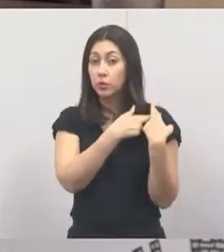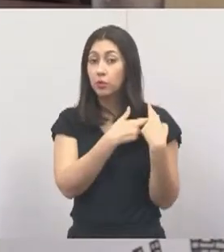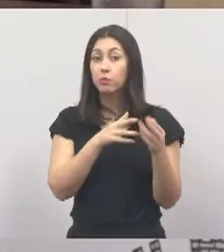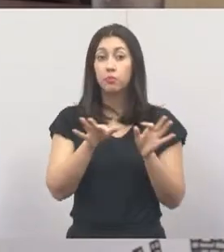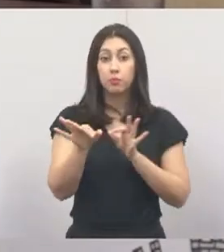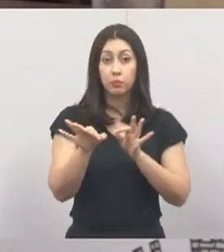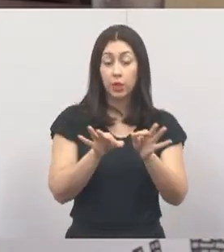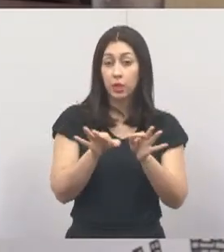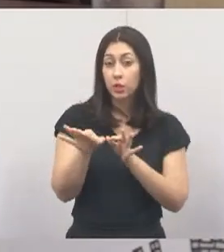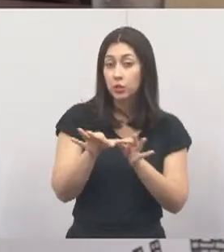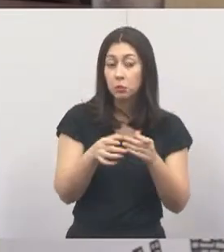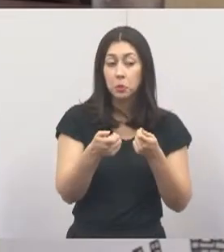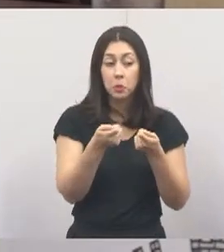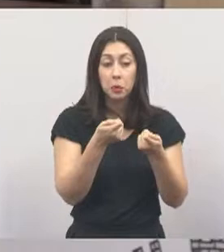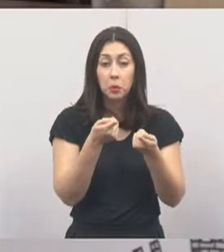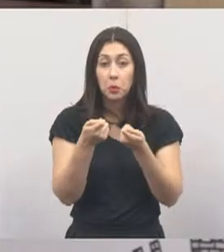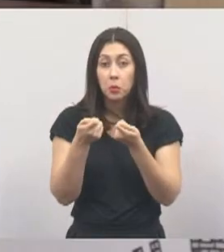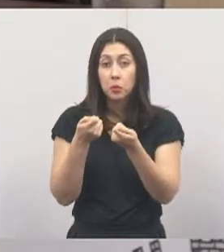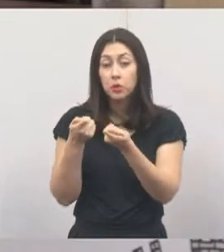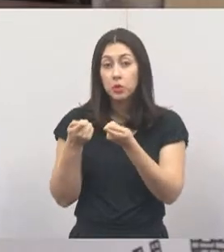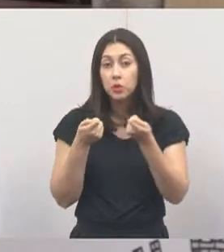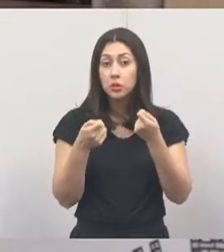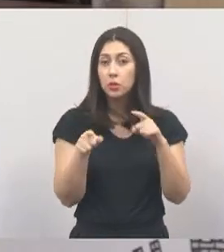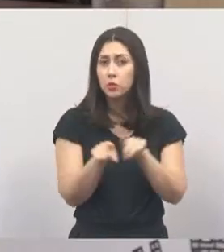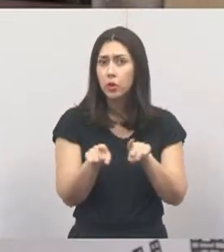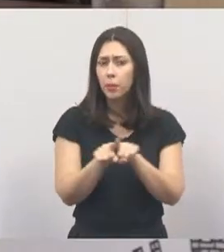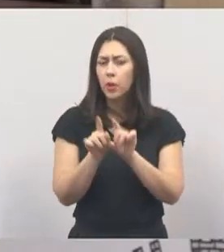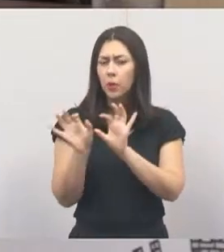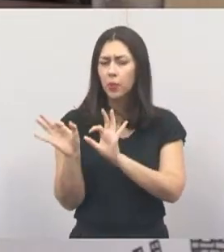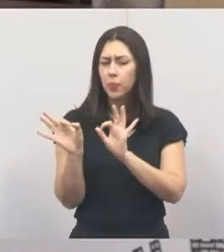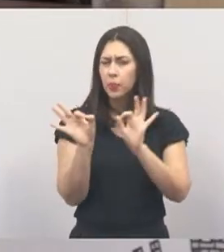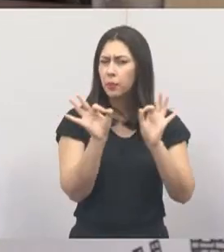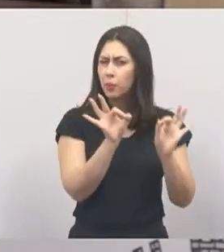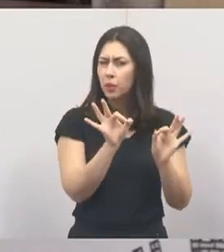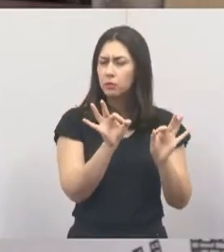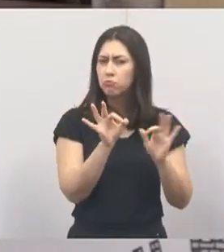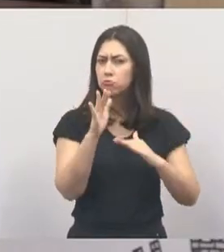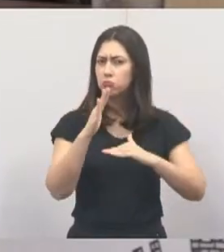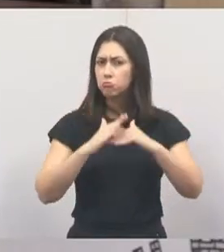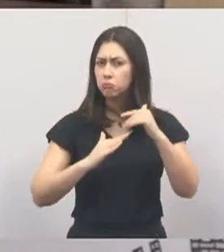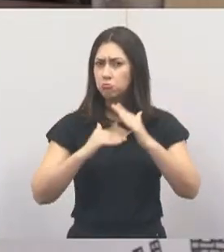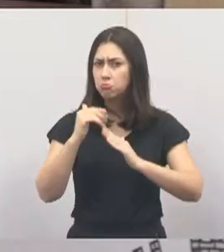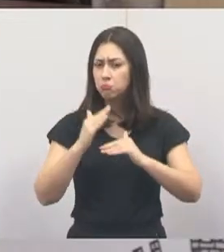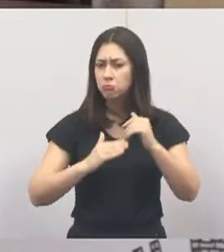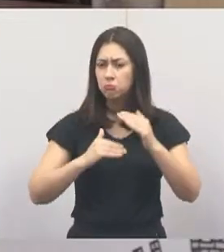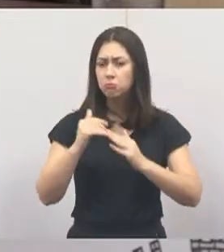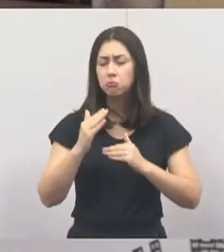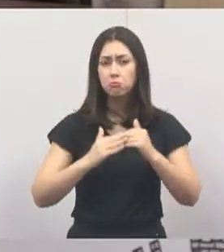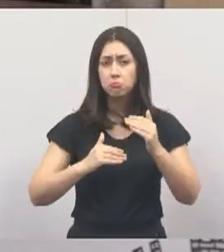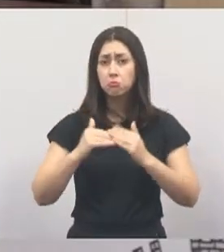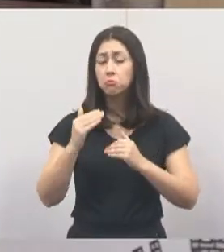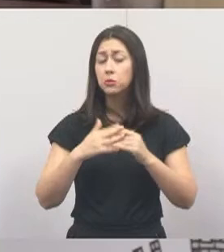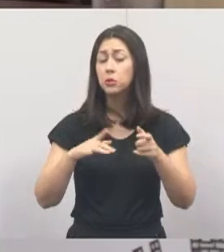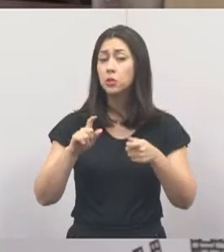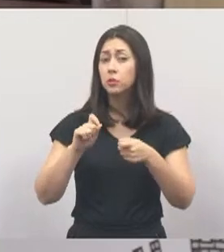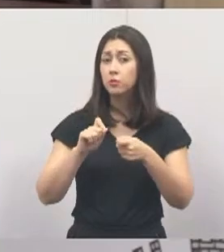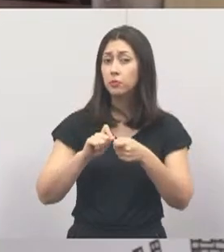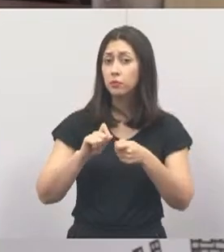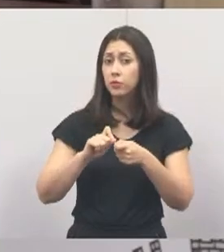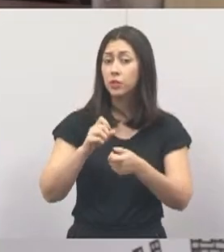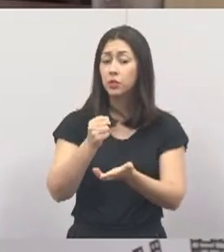planejamento, coordenação e acompanhamento das ações destinadas à realização